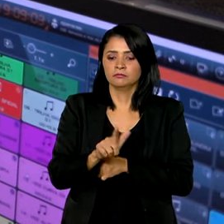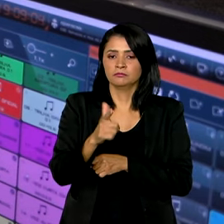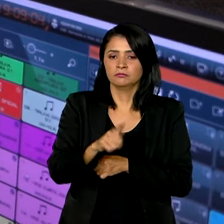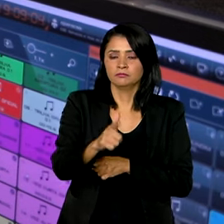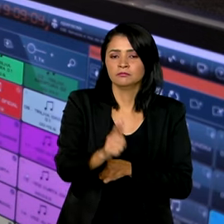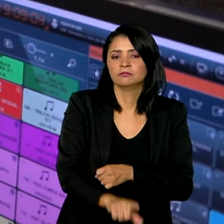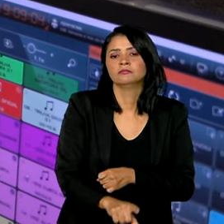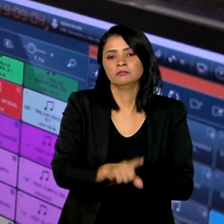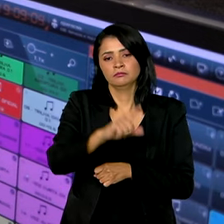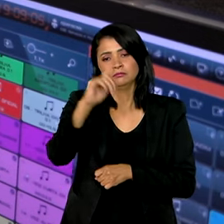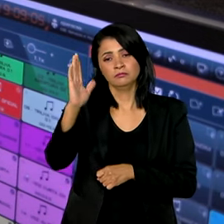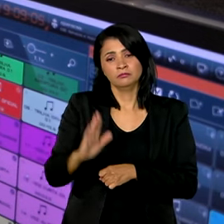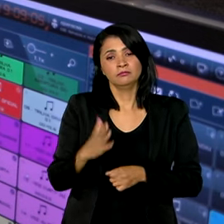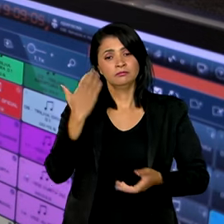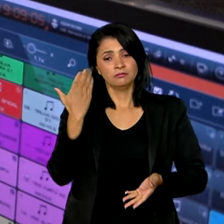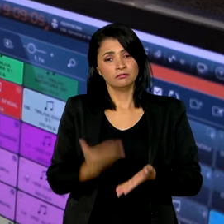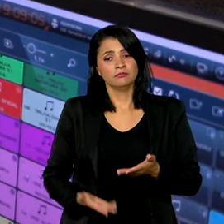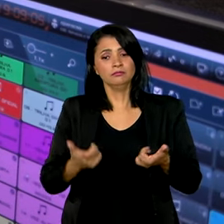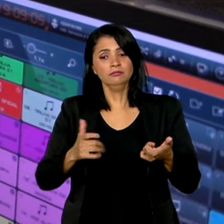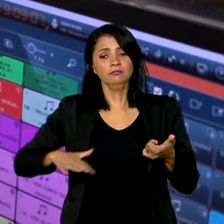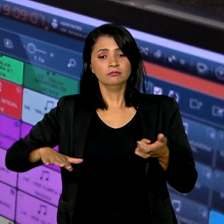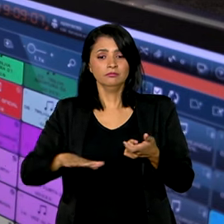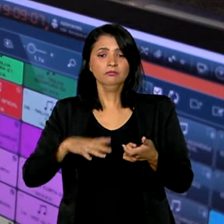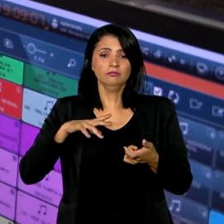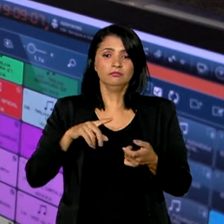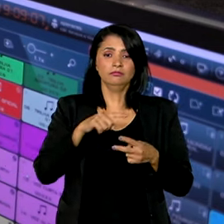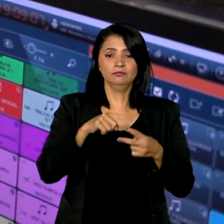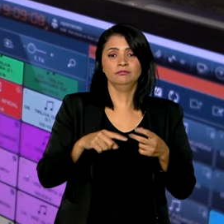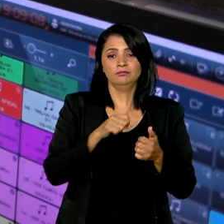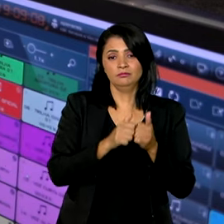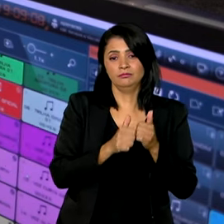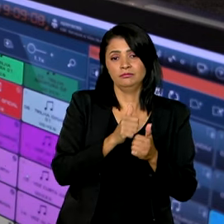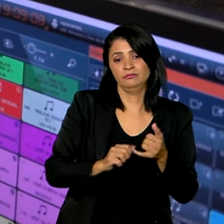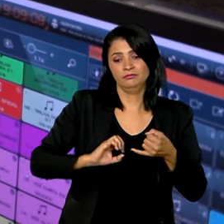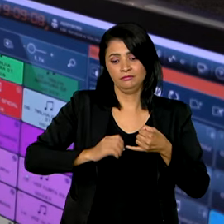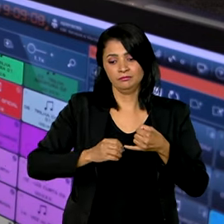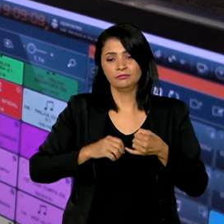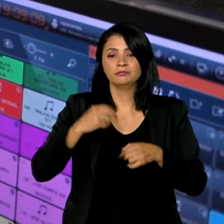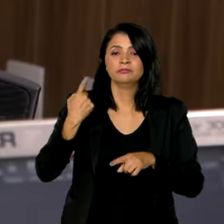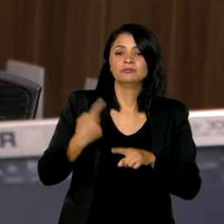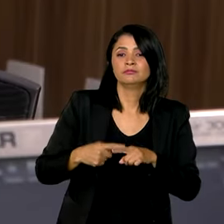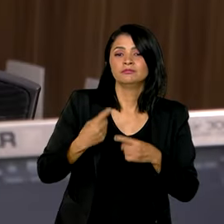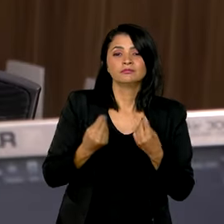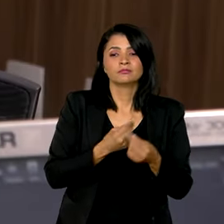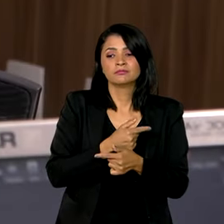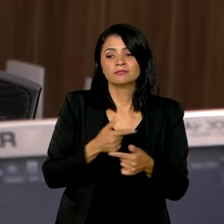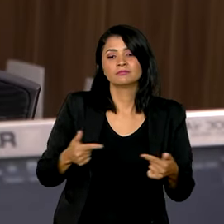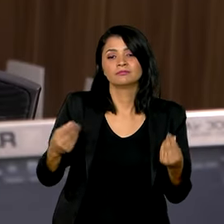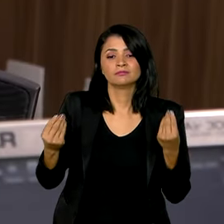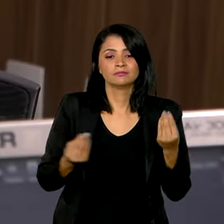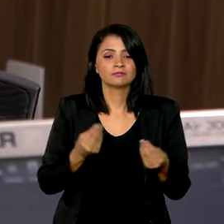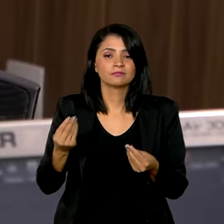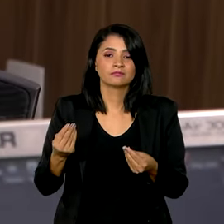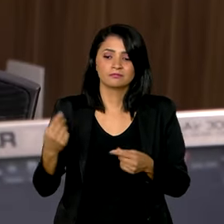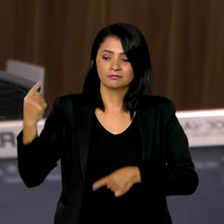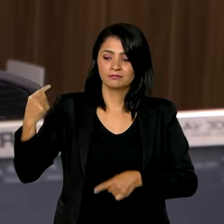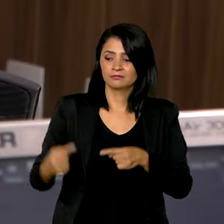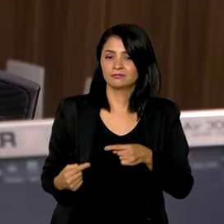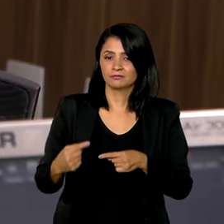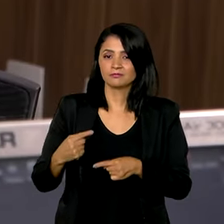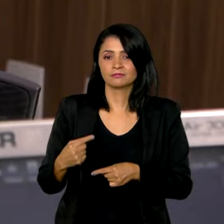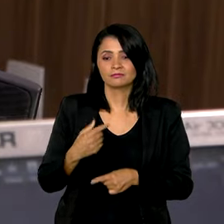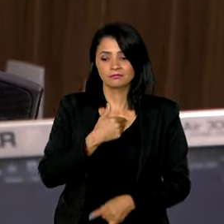Brasil perdeu espaço nessas duas culturas eh muito por força de não ter tido mais políticas